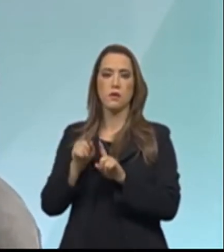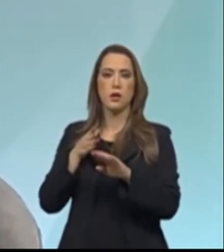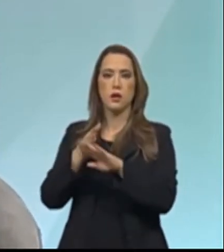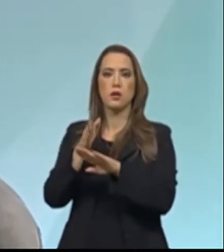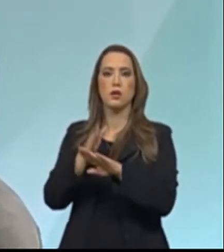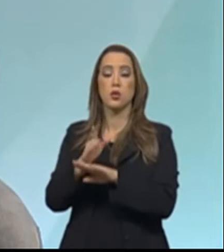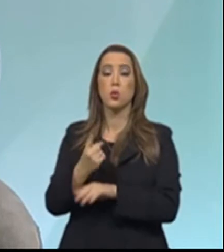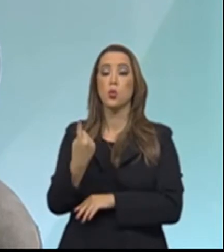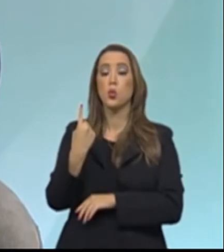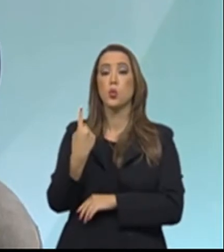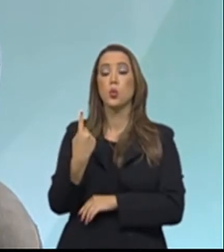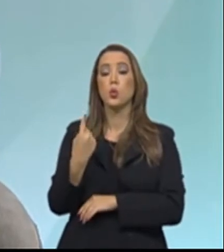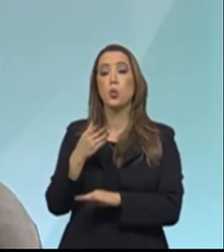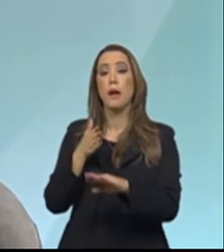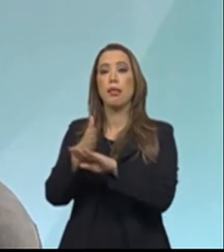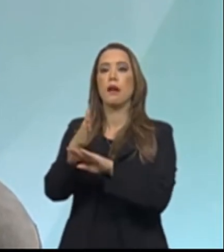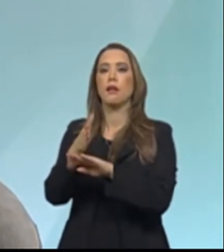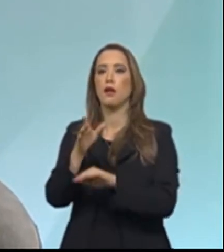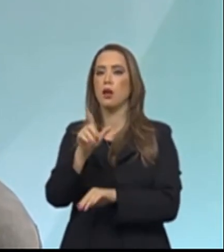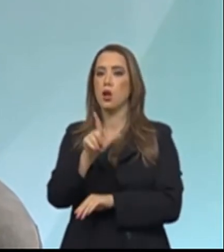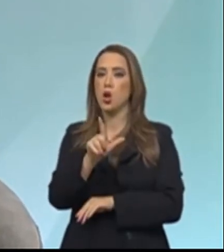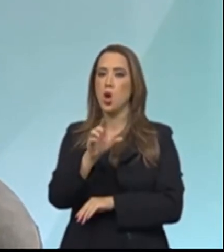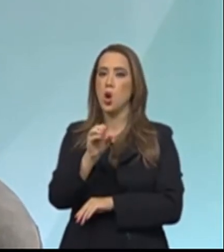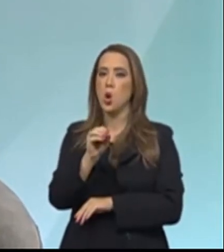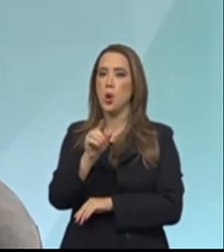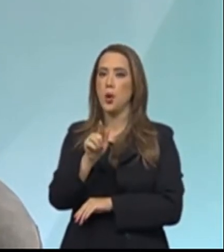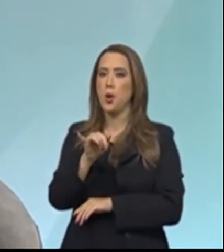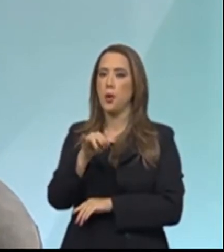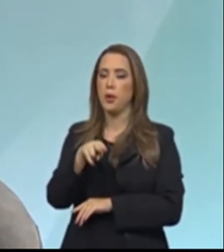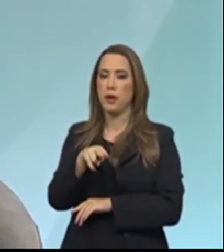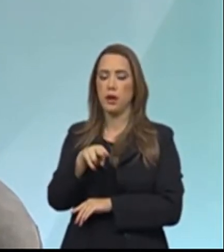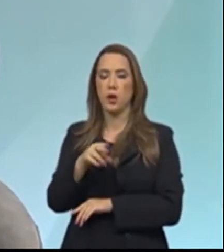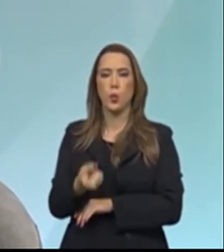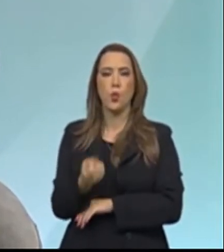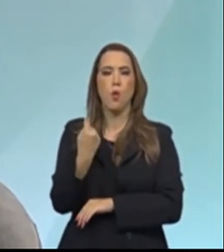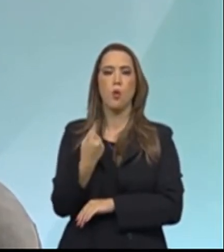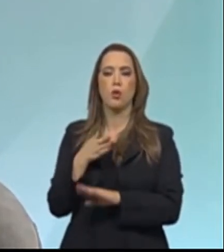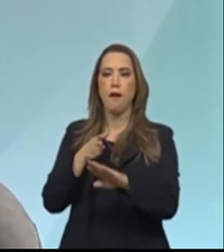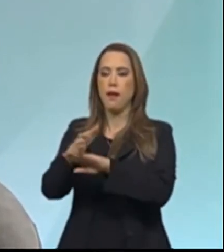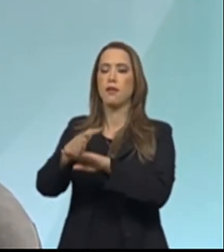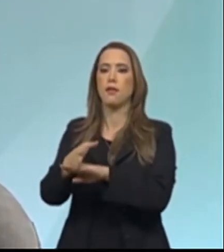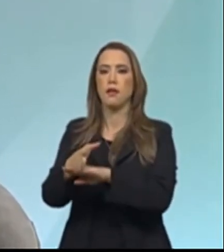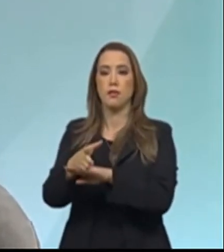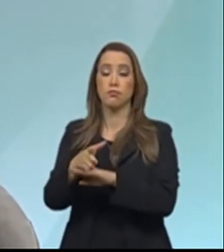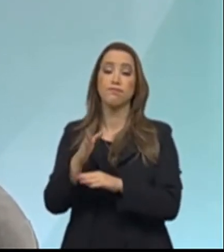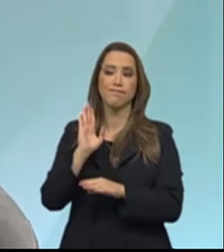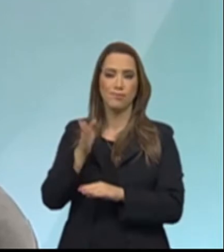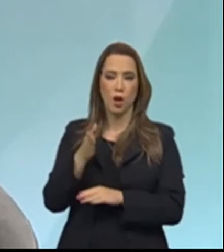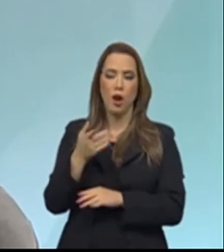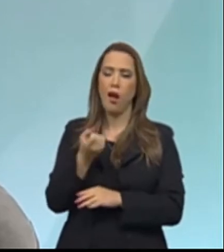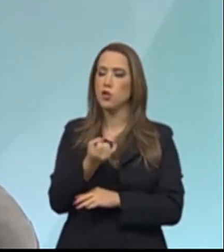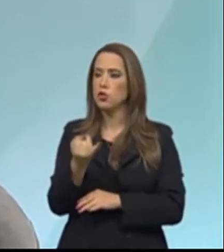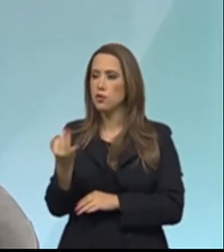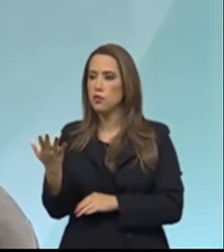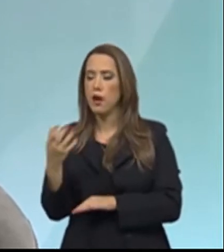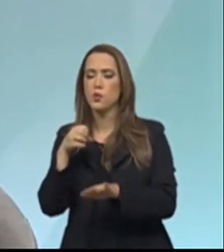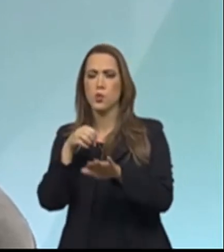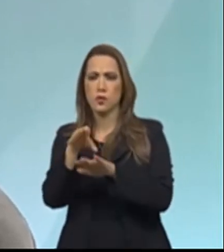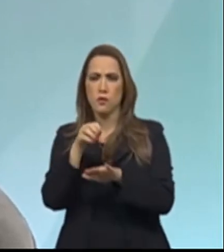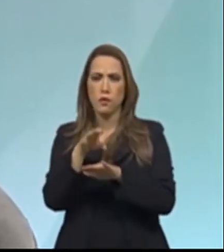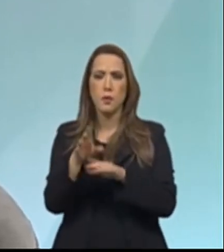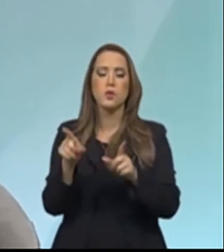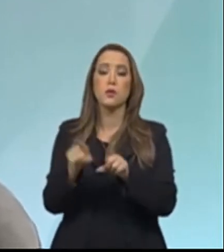olha cidadão você tem um financiamento você tem aproximadamente 20 anos você é esse